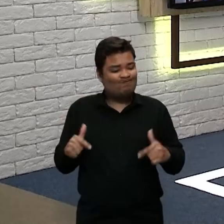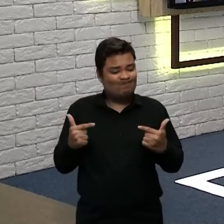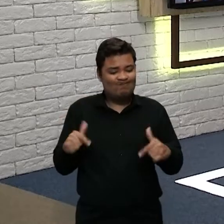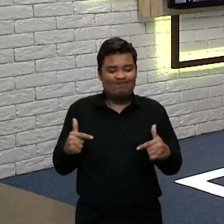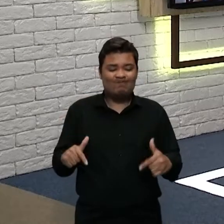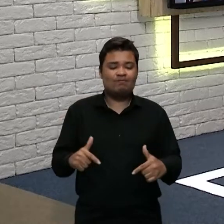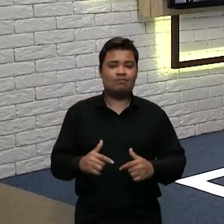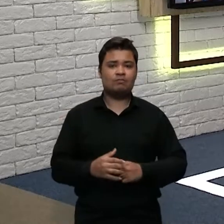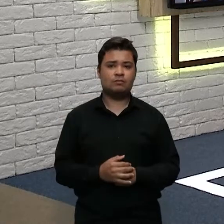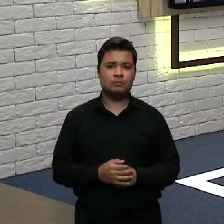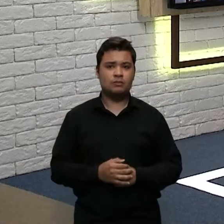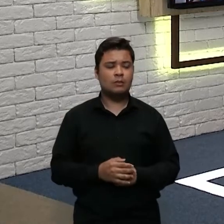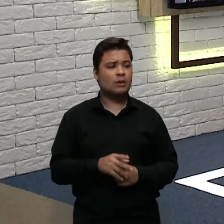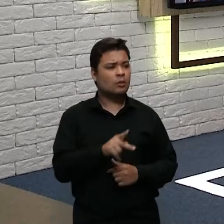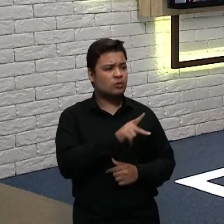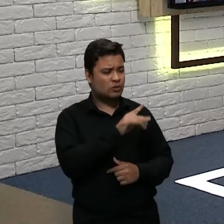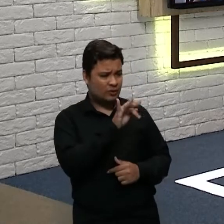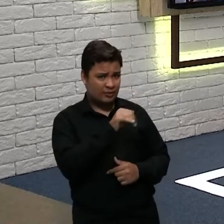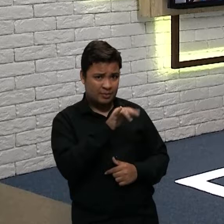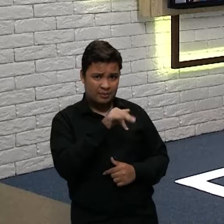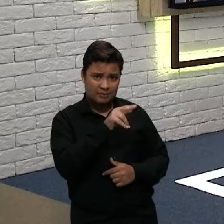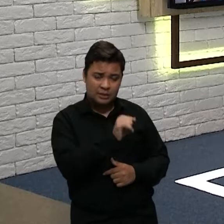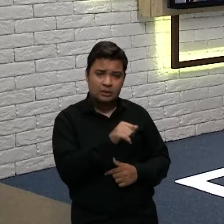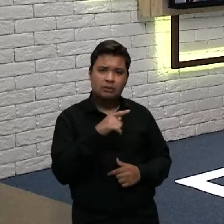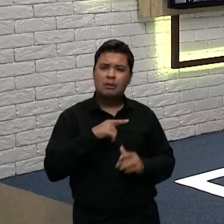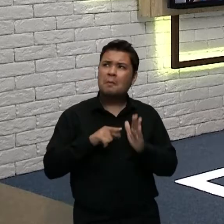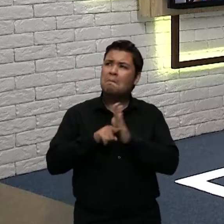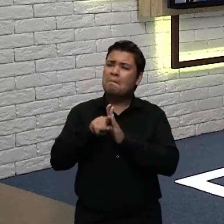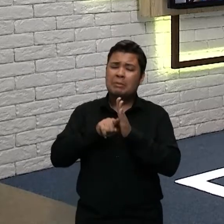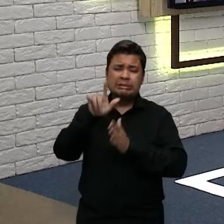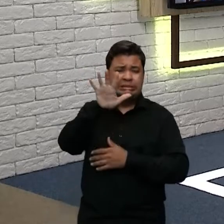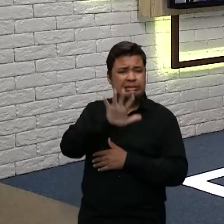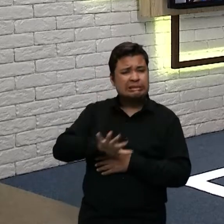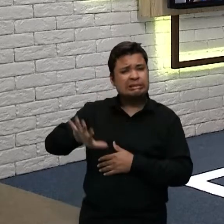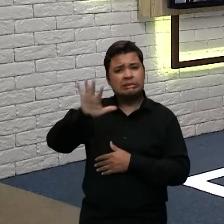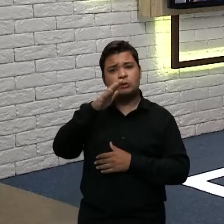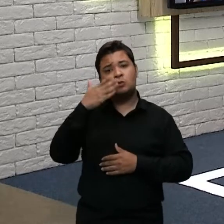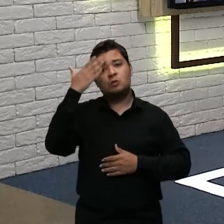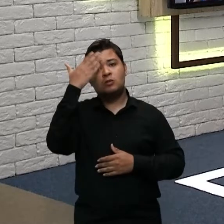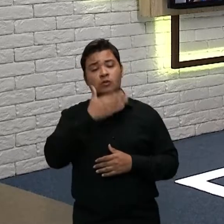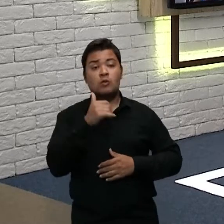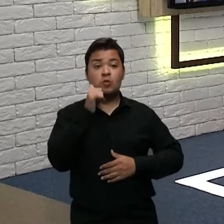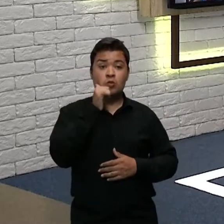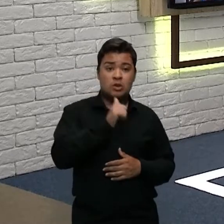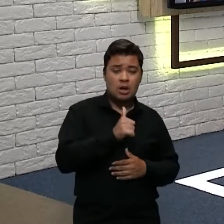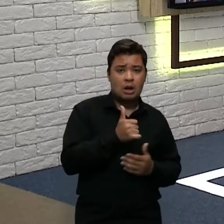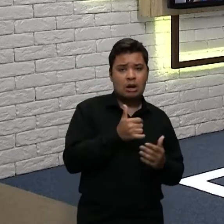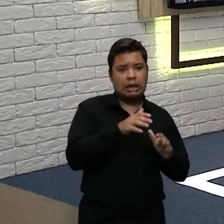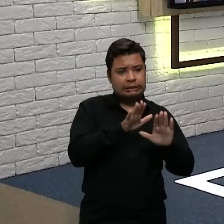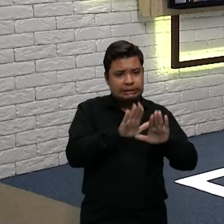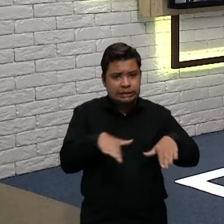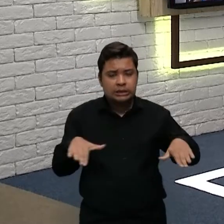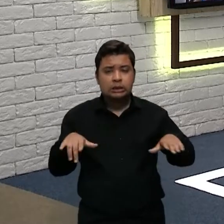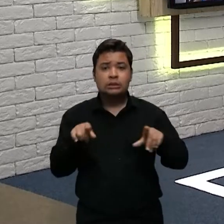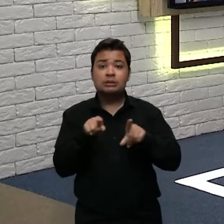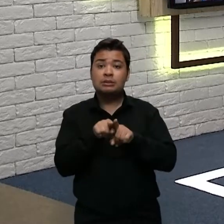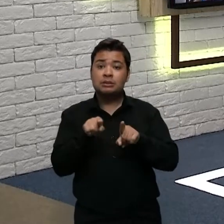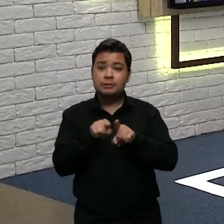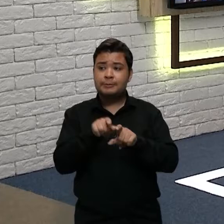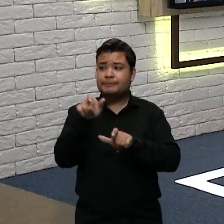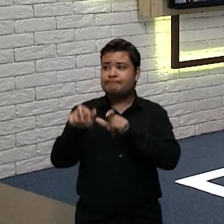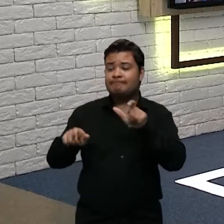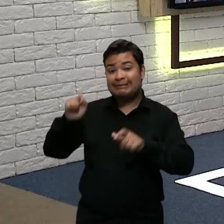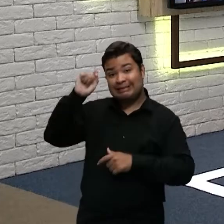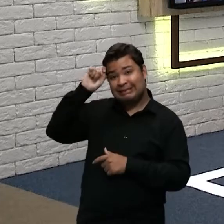E, professora Fabiana, o inquérito nacional aponta que mulheres, crianças e pessoas negras são as mais afetadas pela